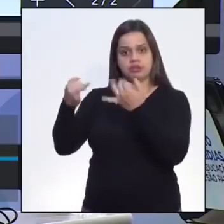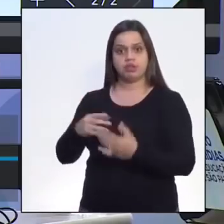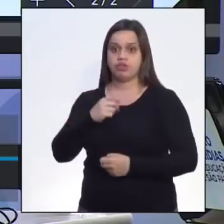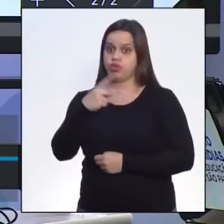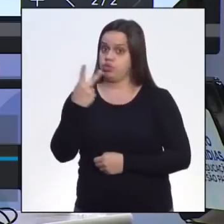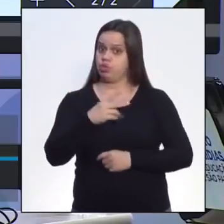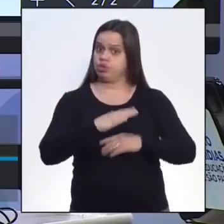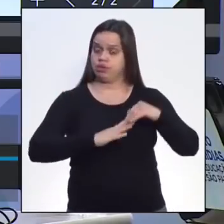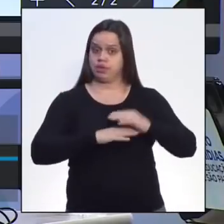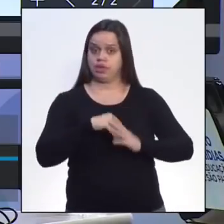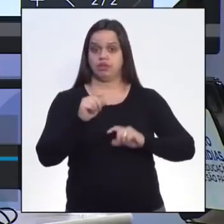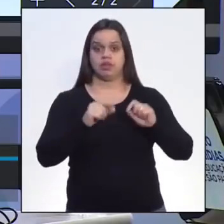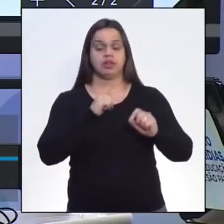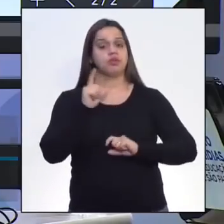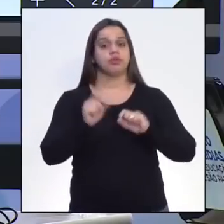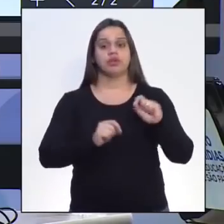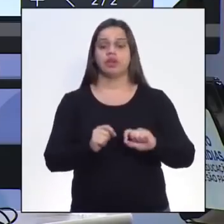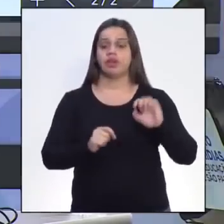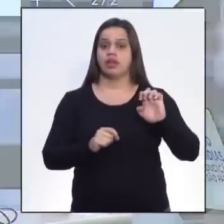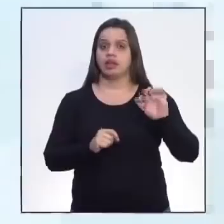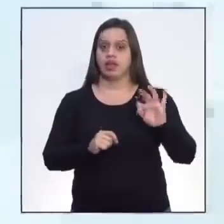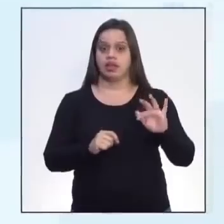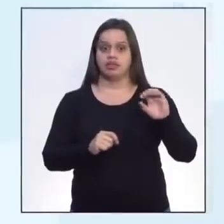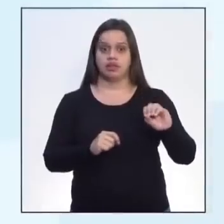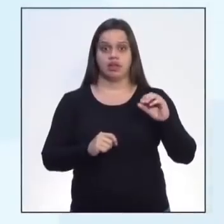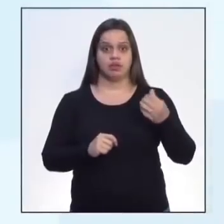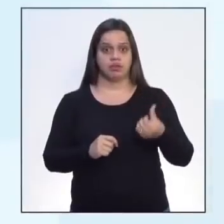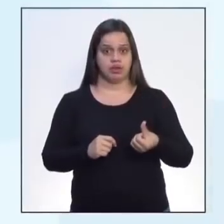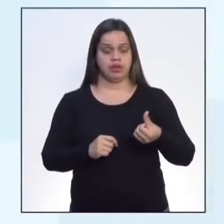Nós vamos trabalhar a EF